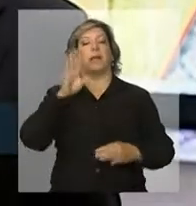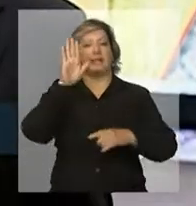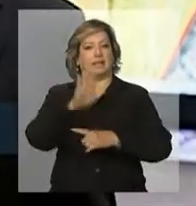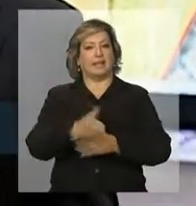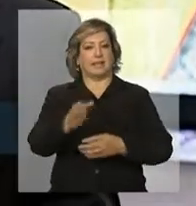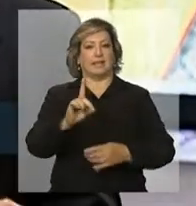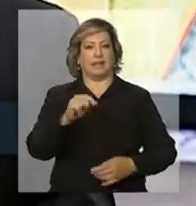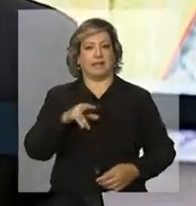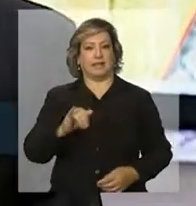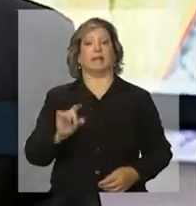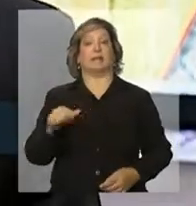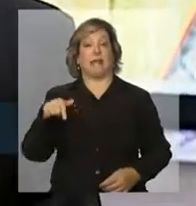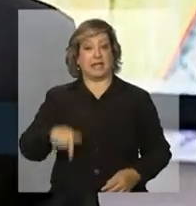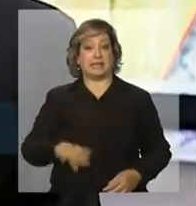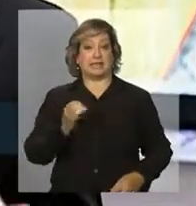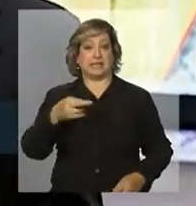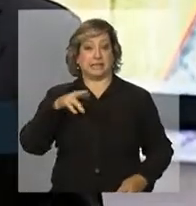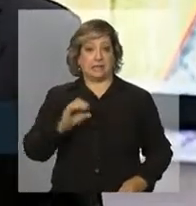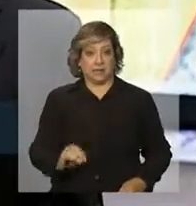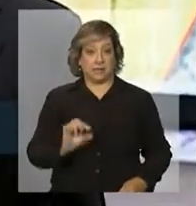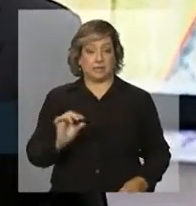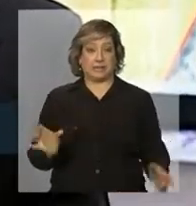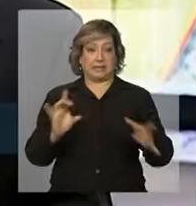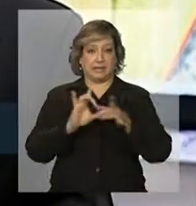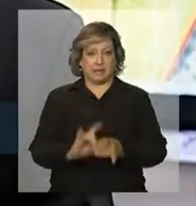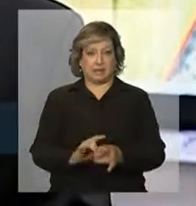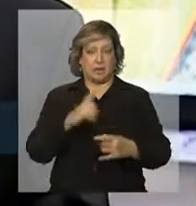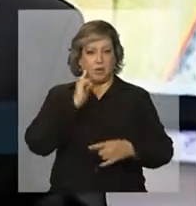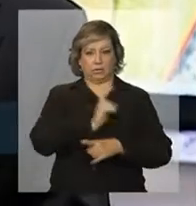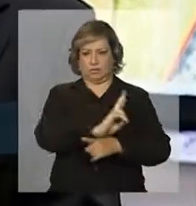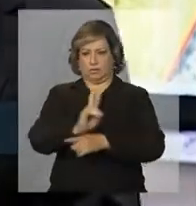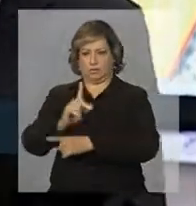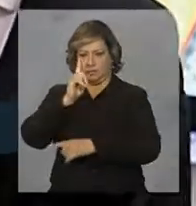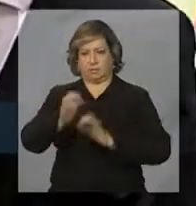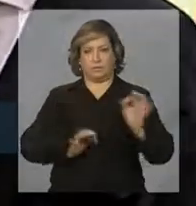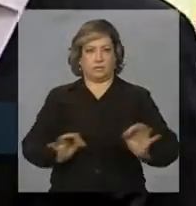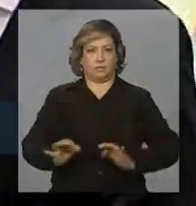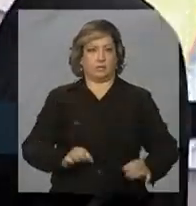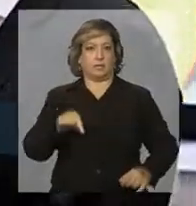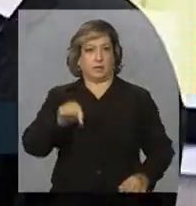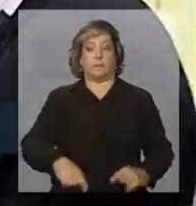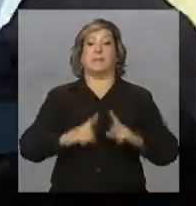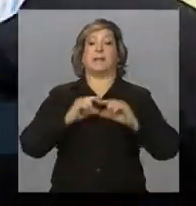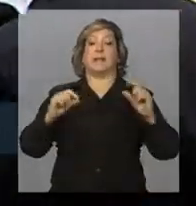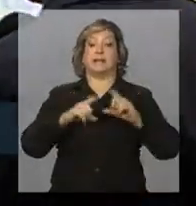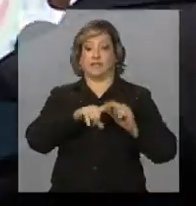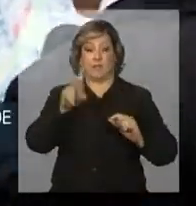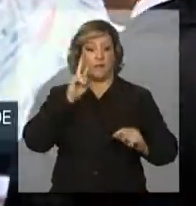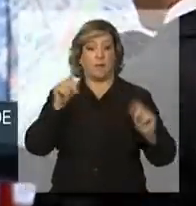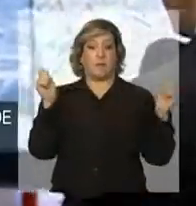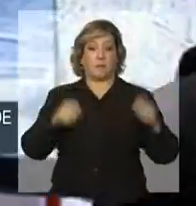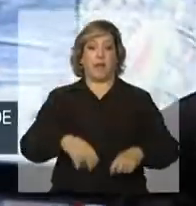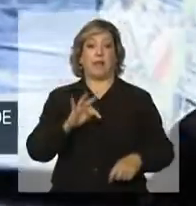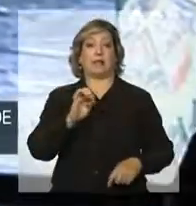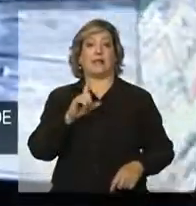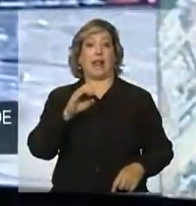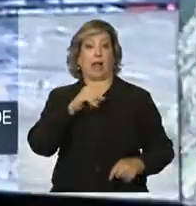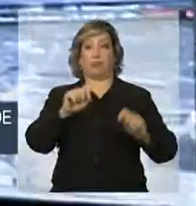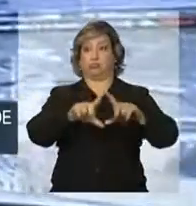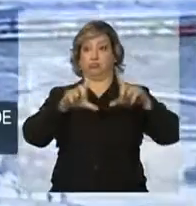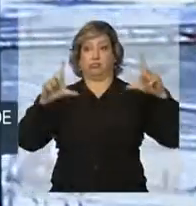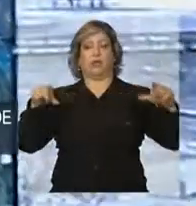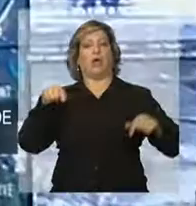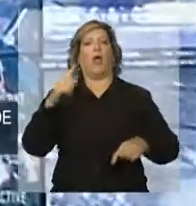Daniele Este é o Centro Integrado de comando e controle aqui de Brasília como vocês podem ver pelo telão ele consegue